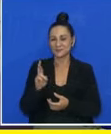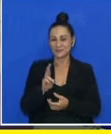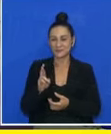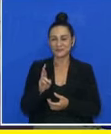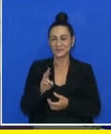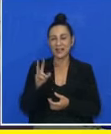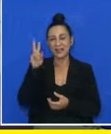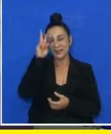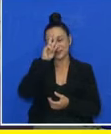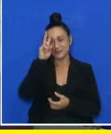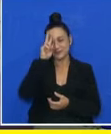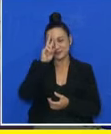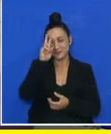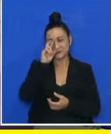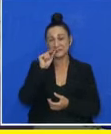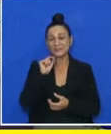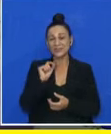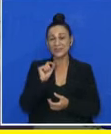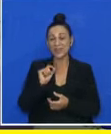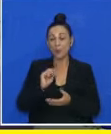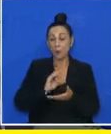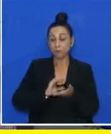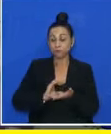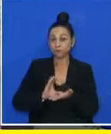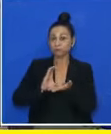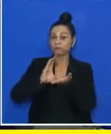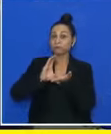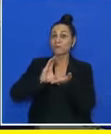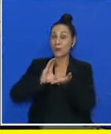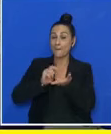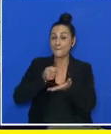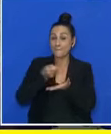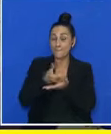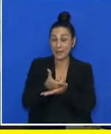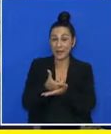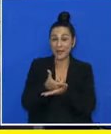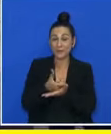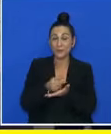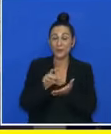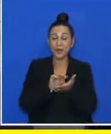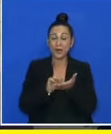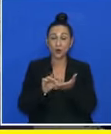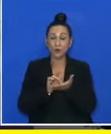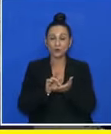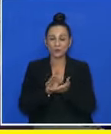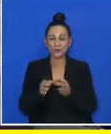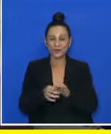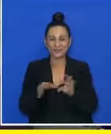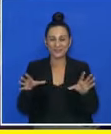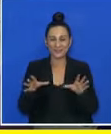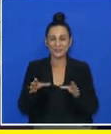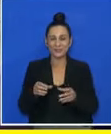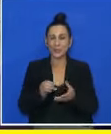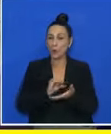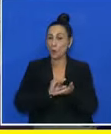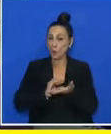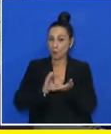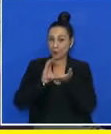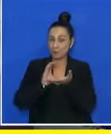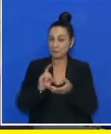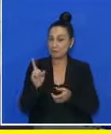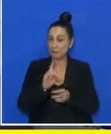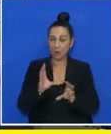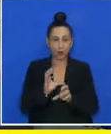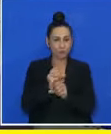R$150 milhões. Lembrando que este o maior prêmio já pago pela Loto Fácil da Independência. E o prêmio não